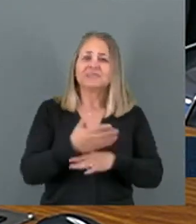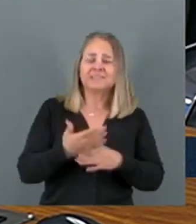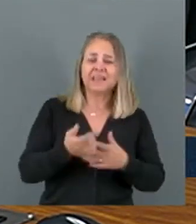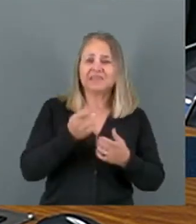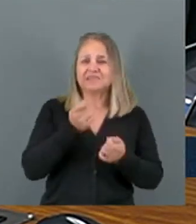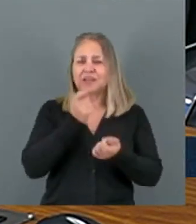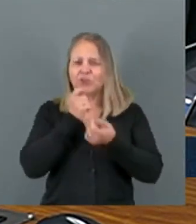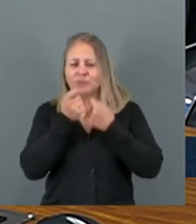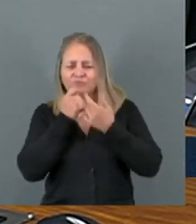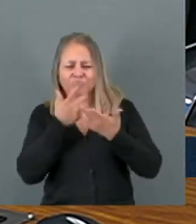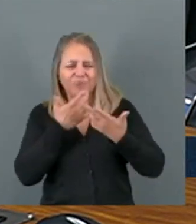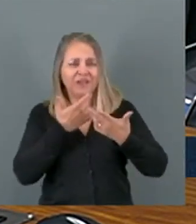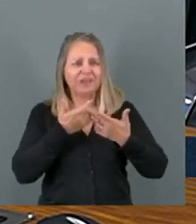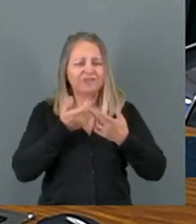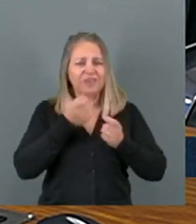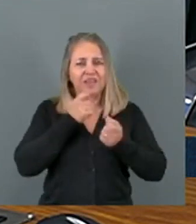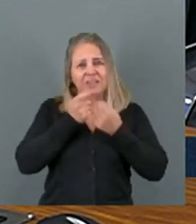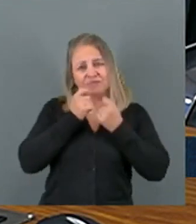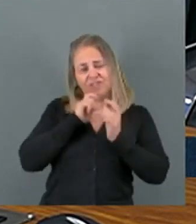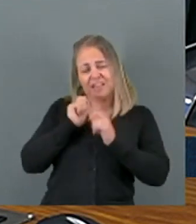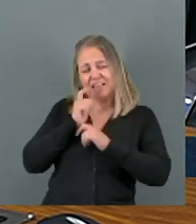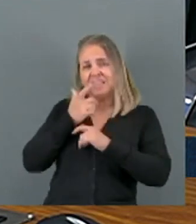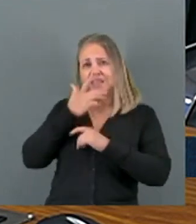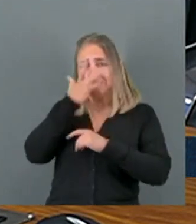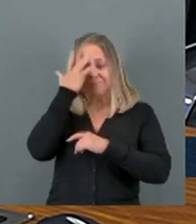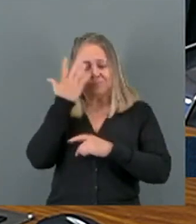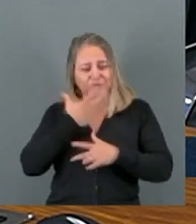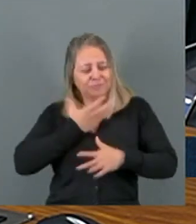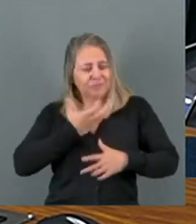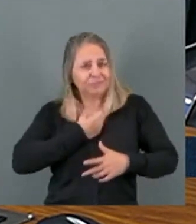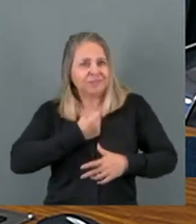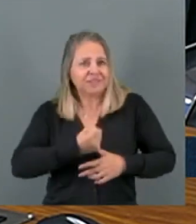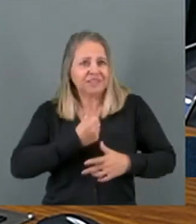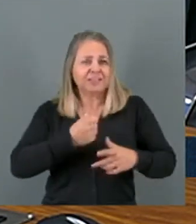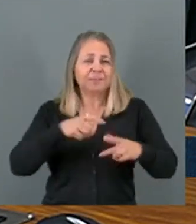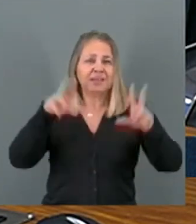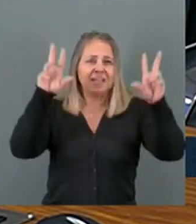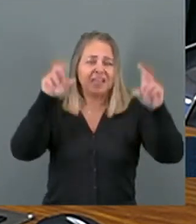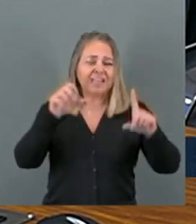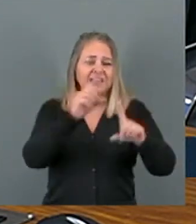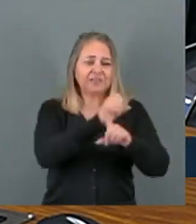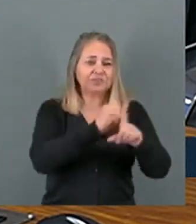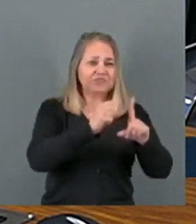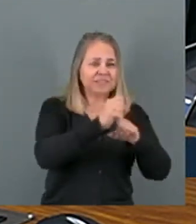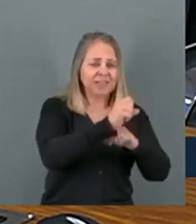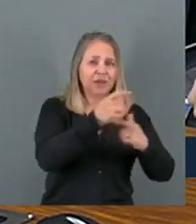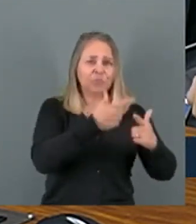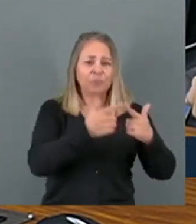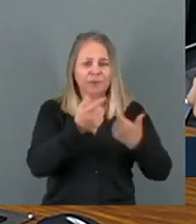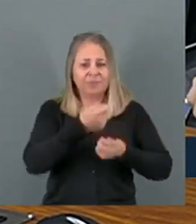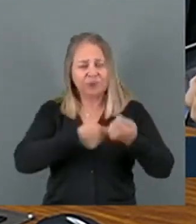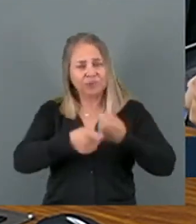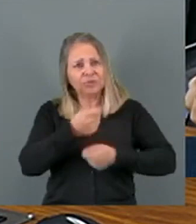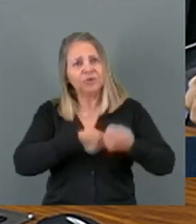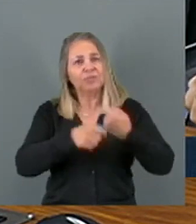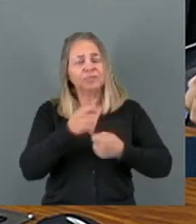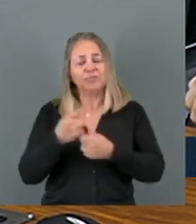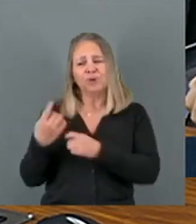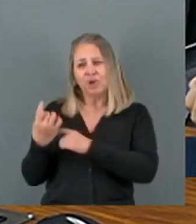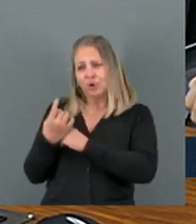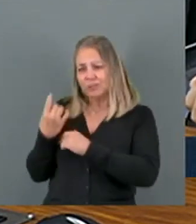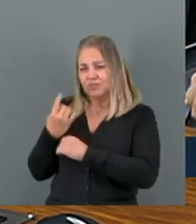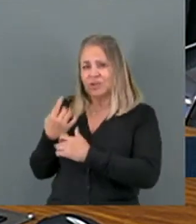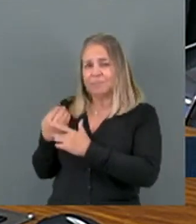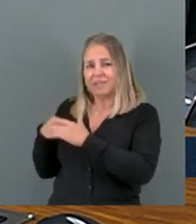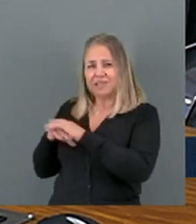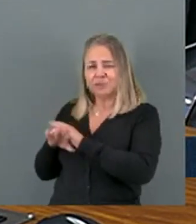ou venenos, a questão da questão ambiental, a questão social, a questão de crise econômica, o isolamento social, que no caso a